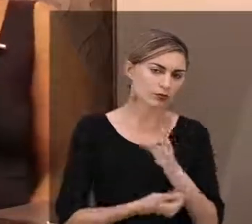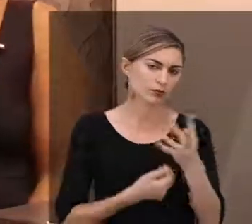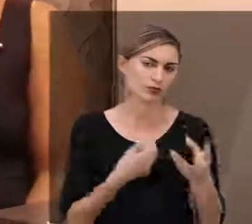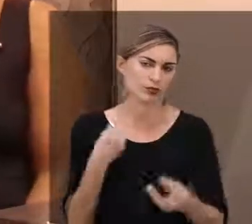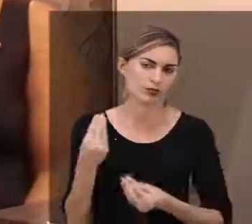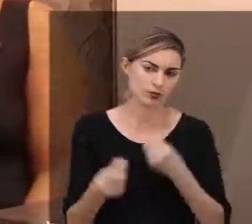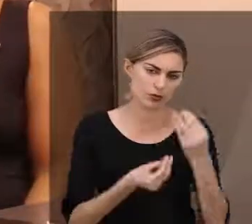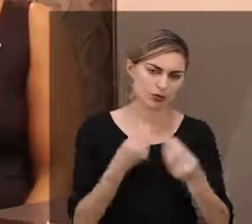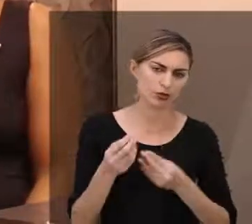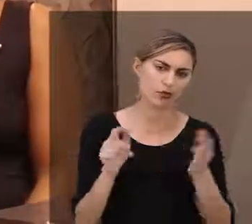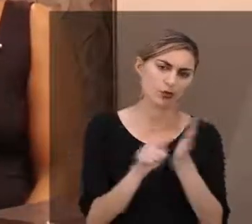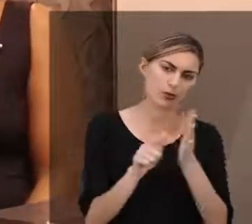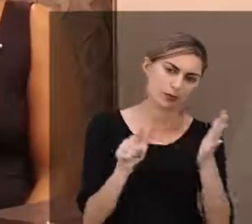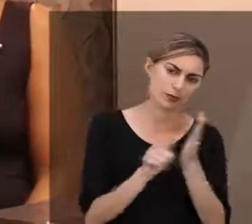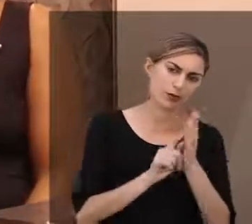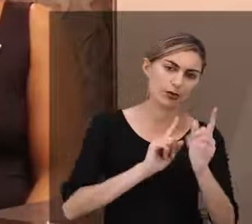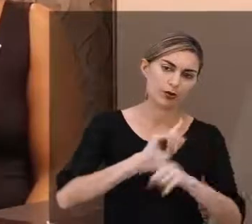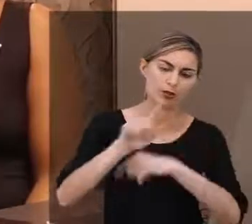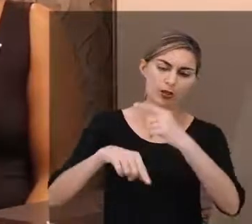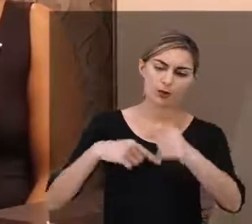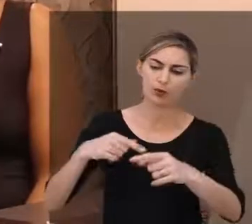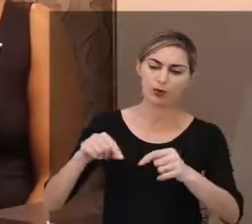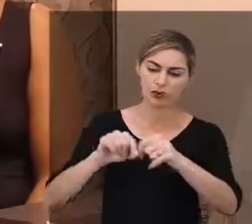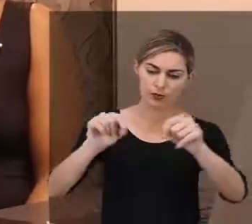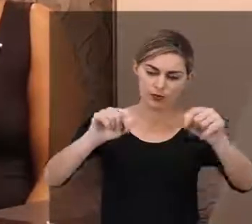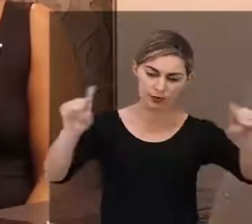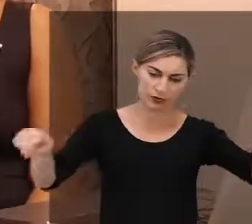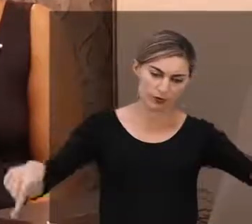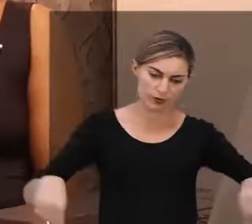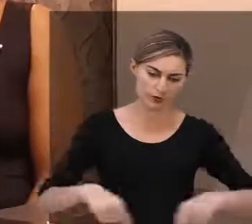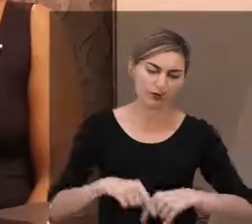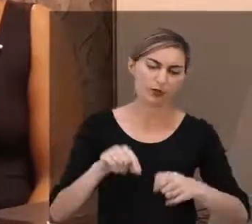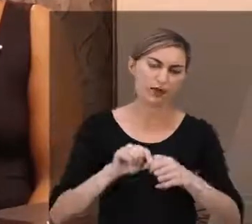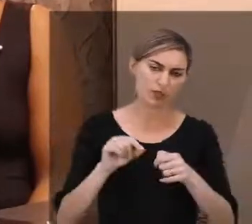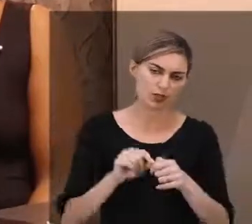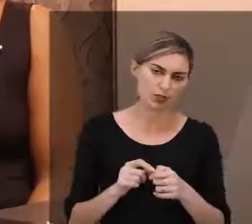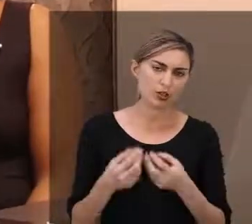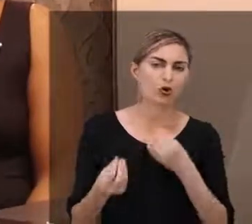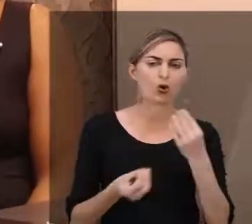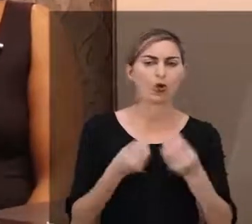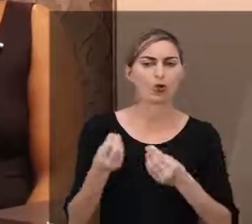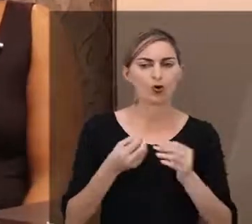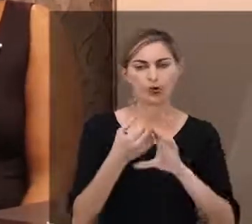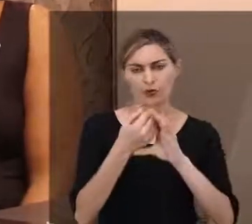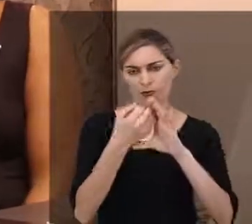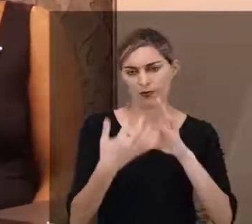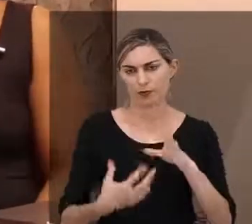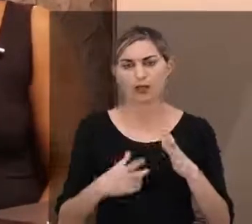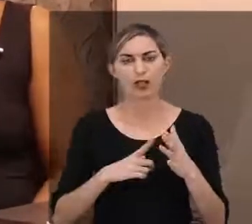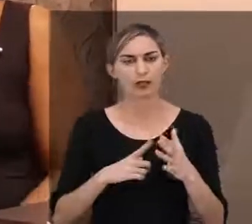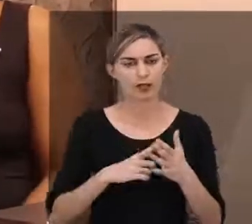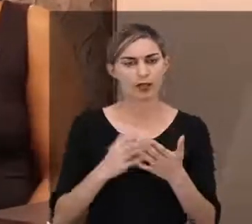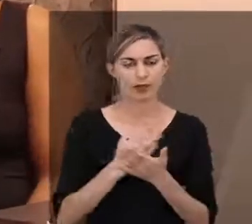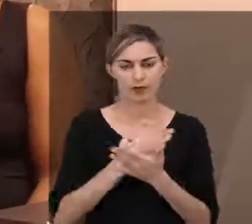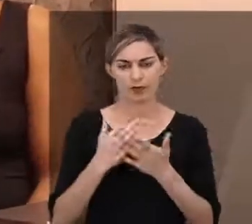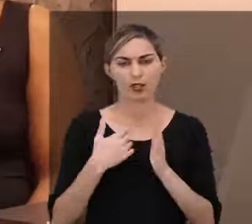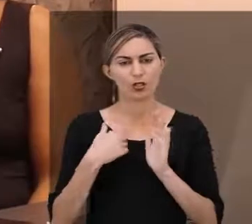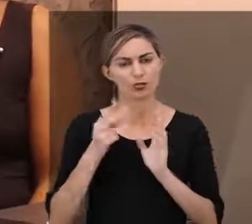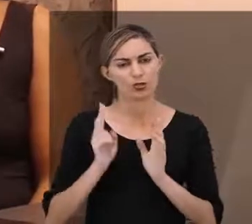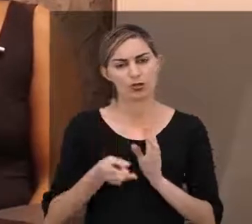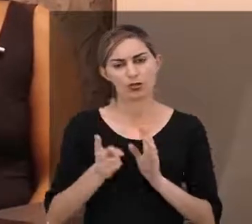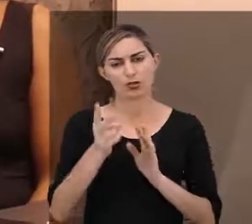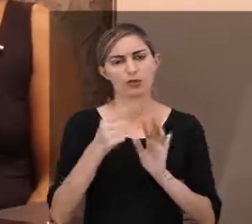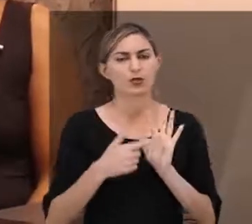vai para o papel e depois para a execução. O que é que você tem a nos dizer a respeito desses aspectos? Tem alguns pontos que eu sempre gosto de